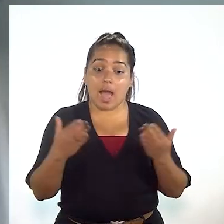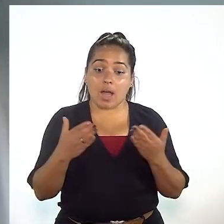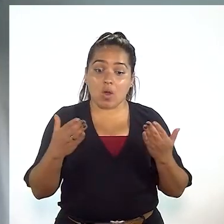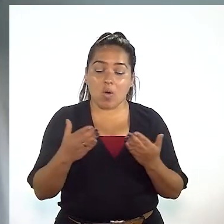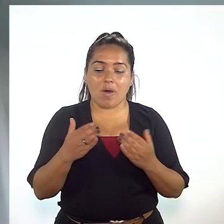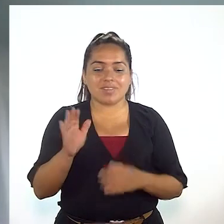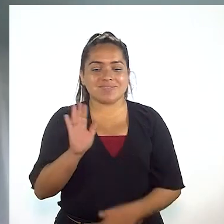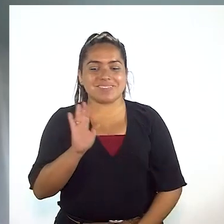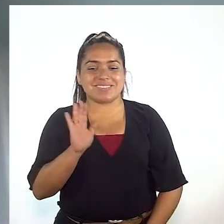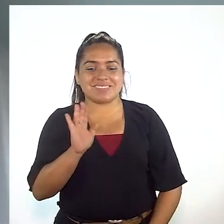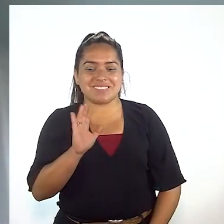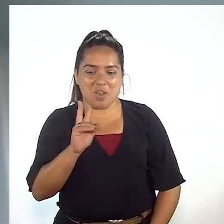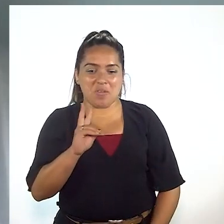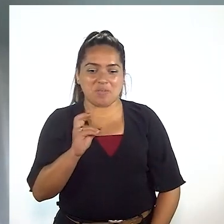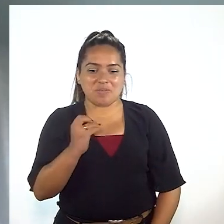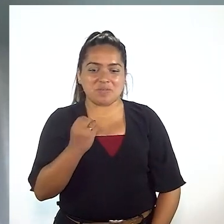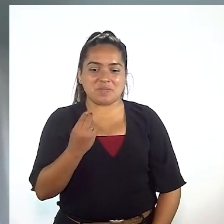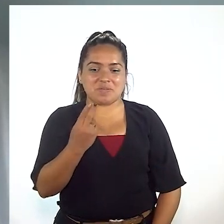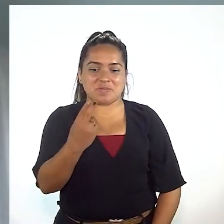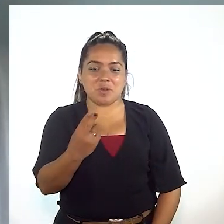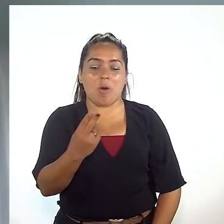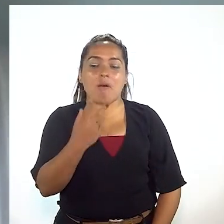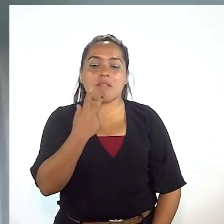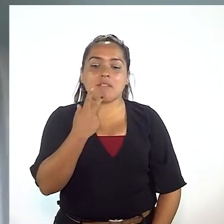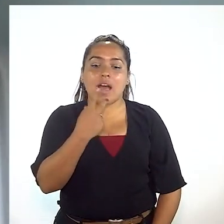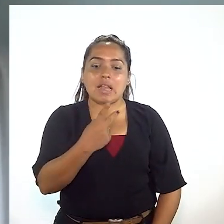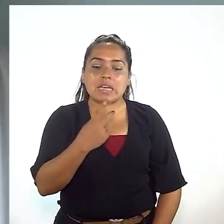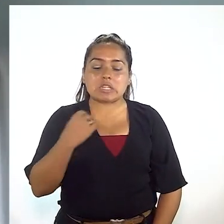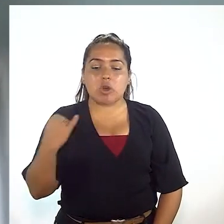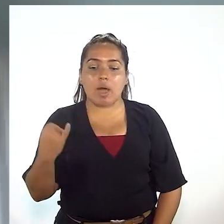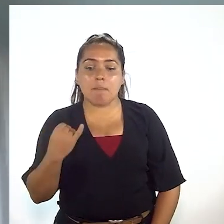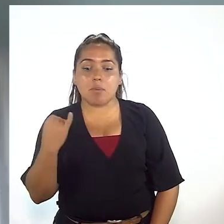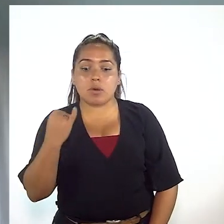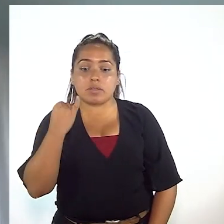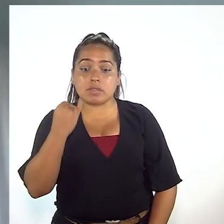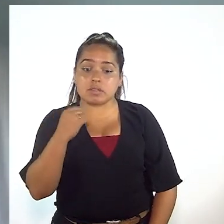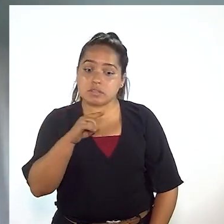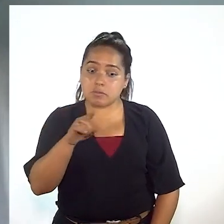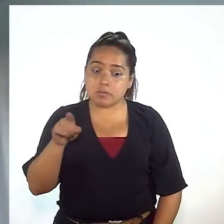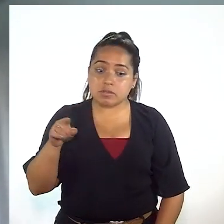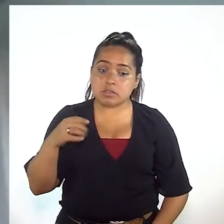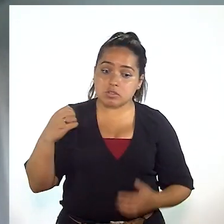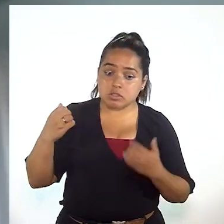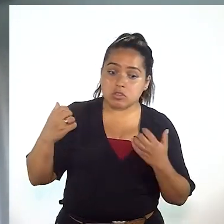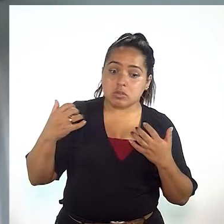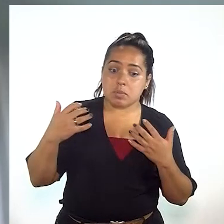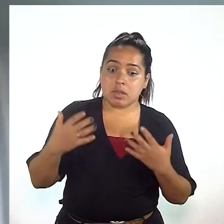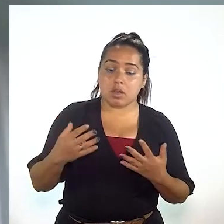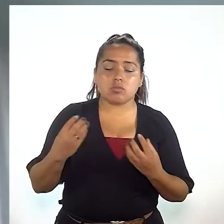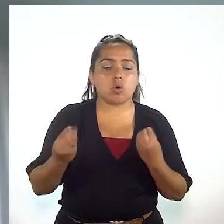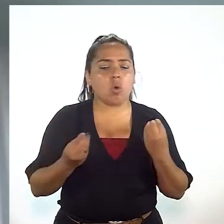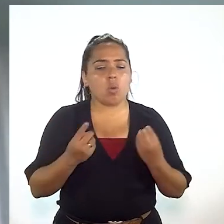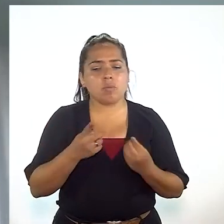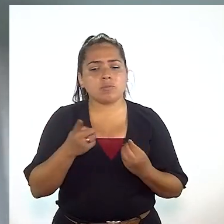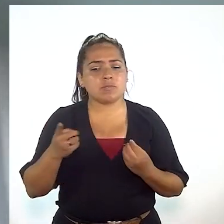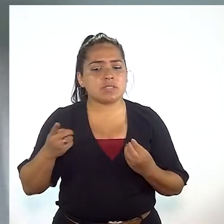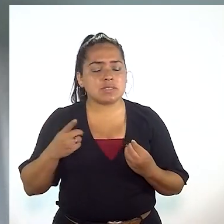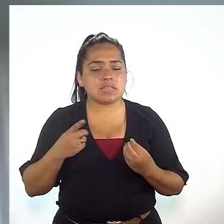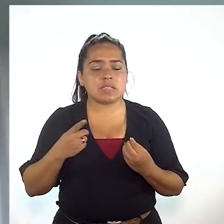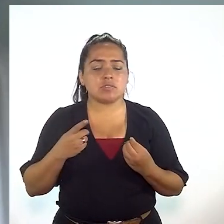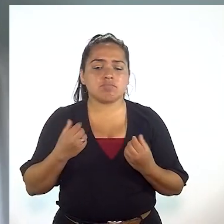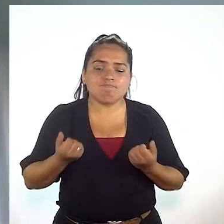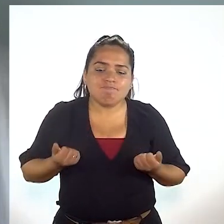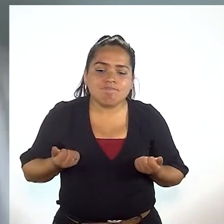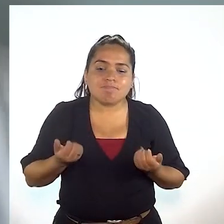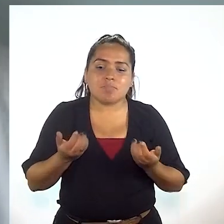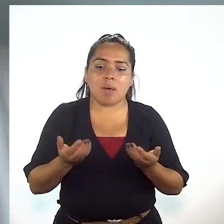E no mais, assim, eu me despeço aqui falando sobre a importância